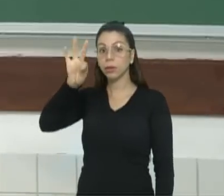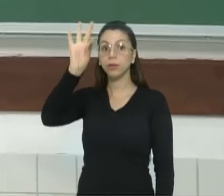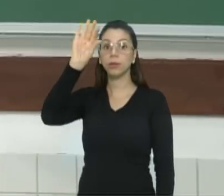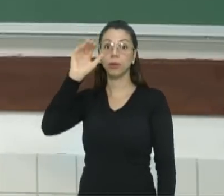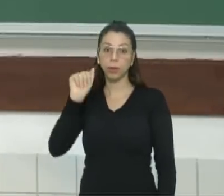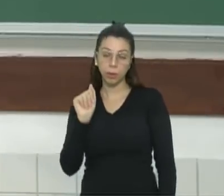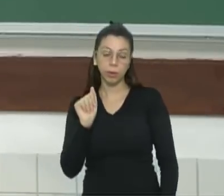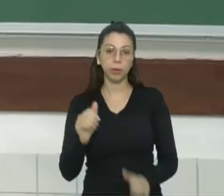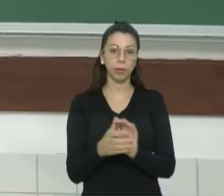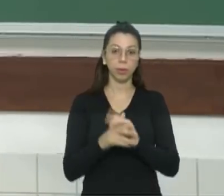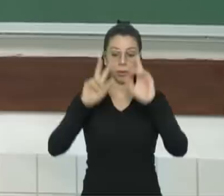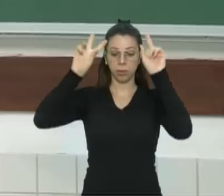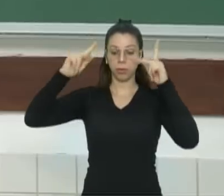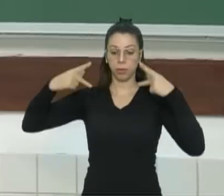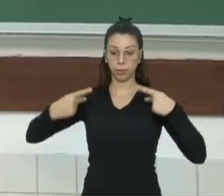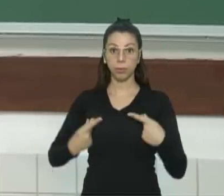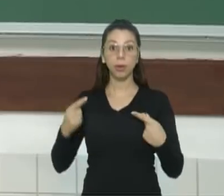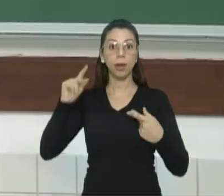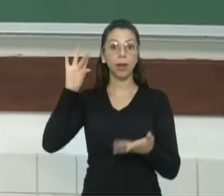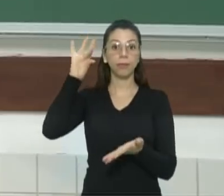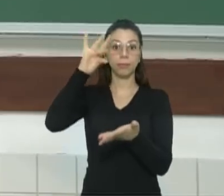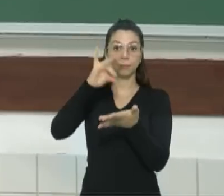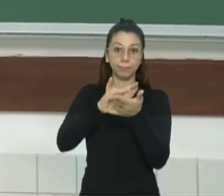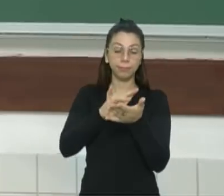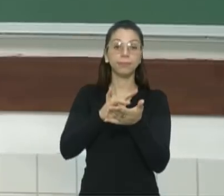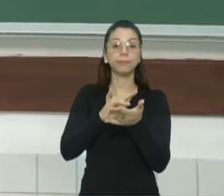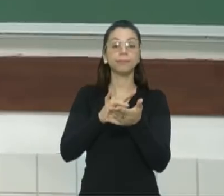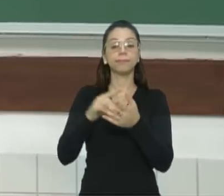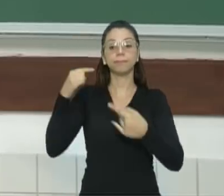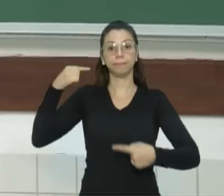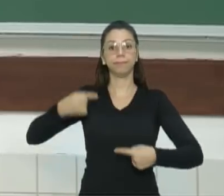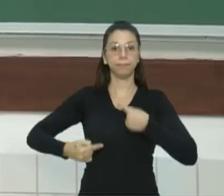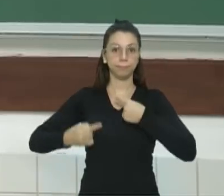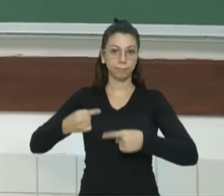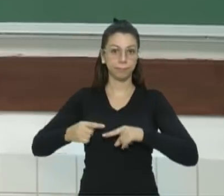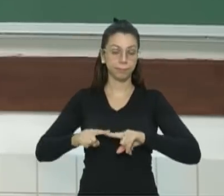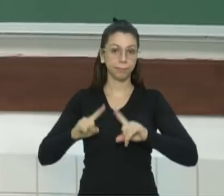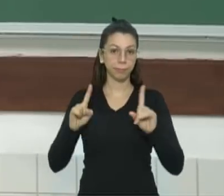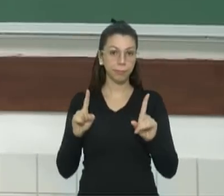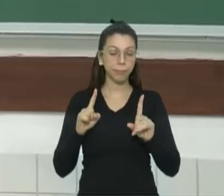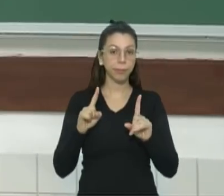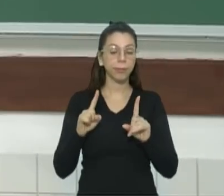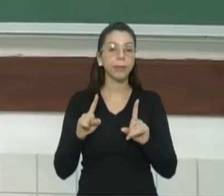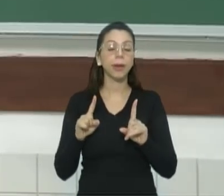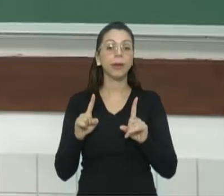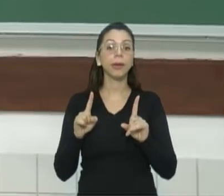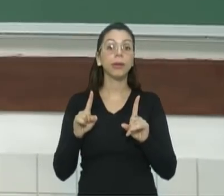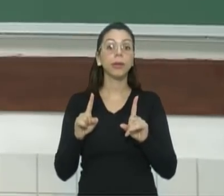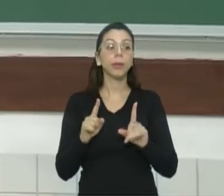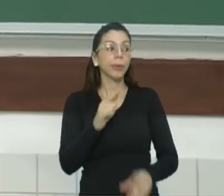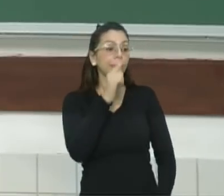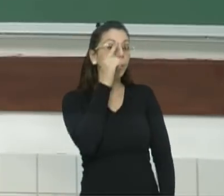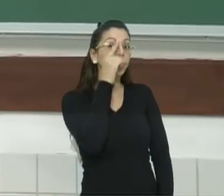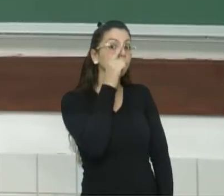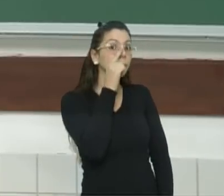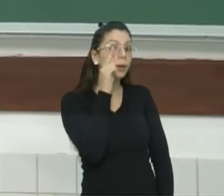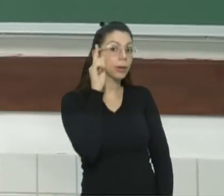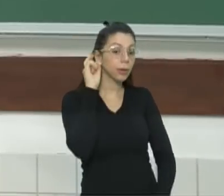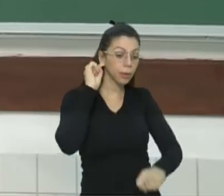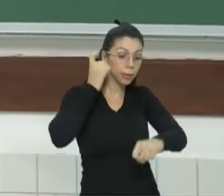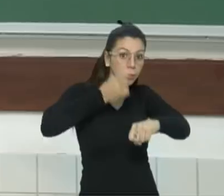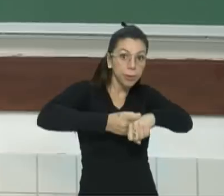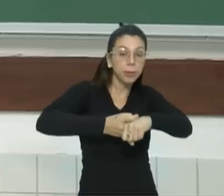fato. O ser humano é um ser político, segundo Aristóteles. Então, o que os gregos fizeram foi consolidar o